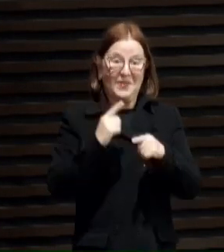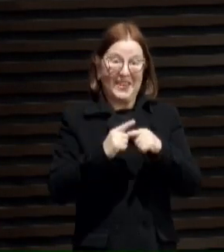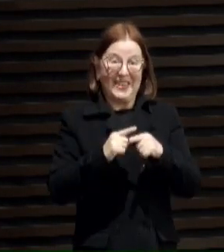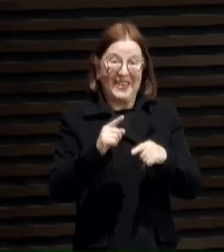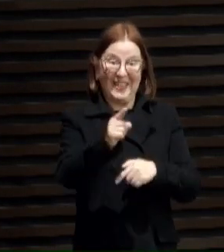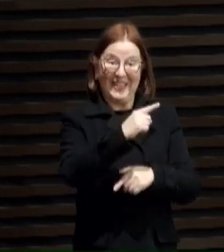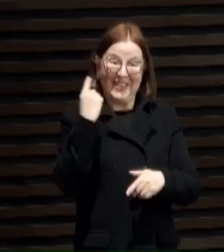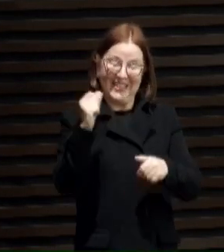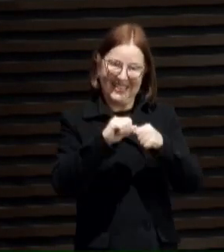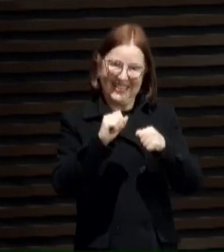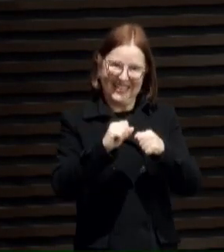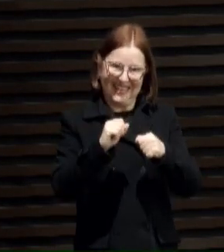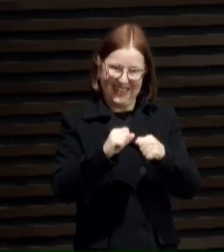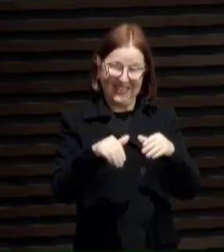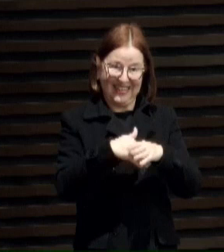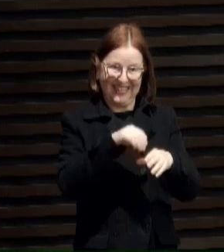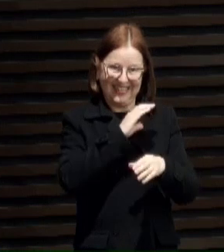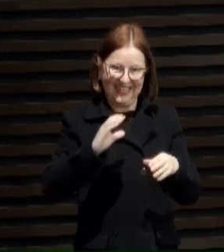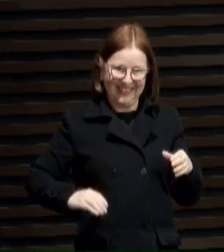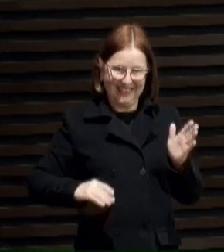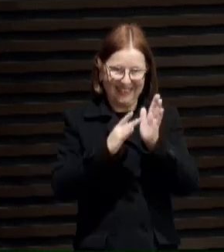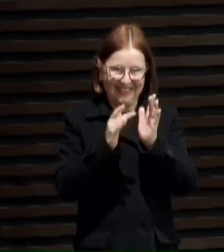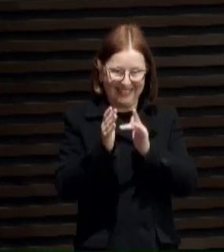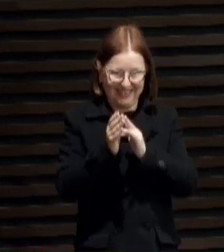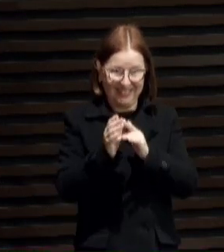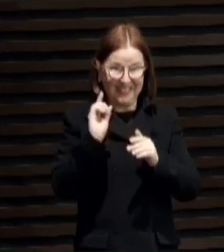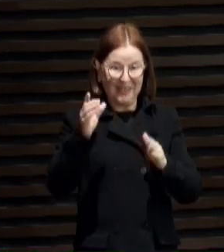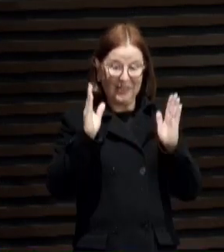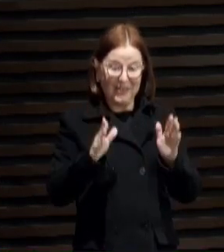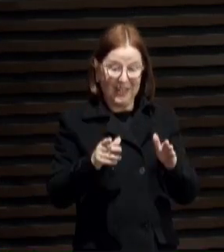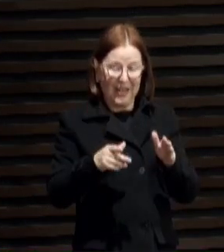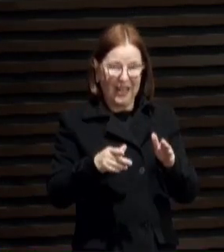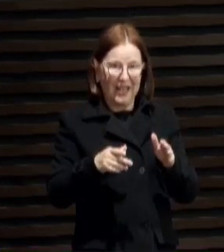boas obras, as quais Deus de antemão preparou para que